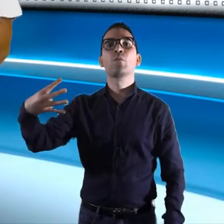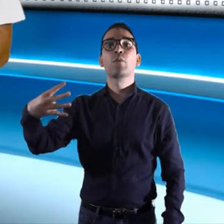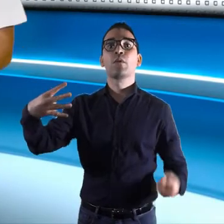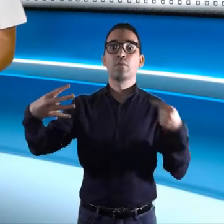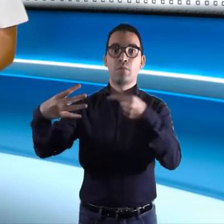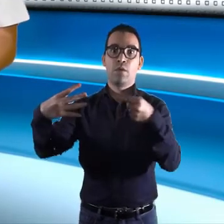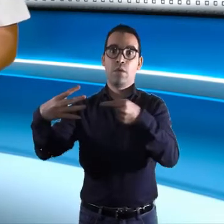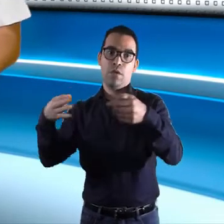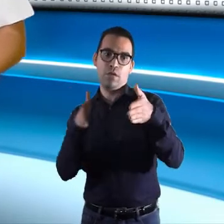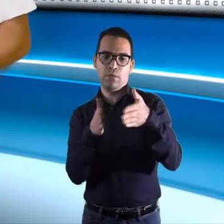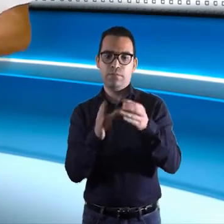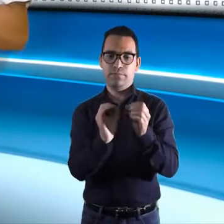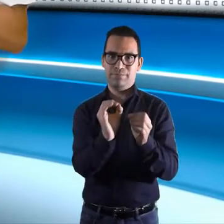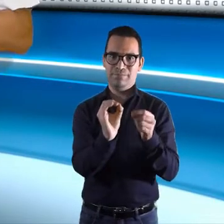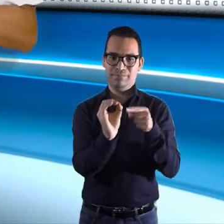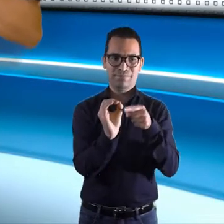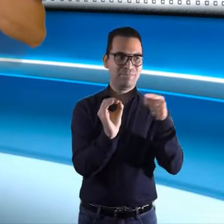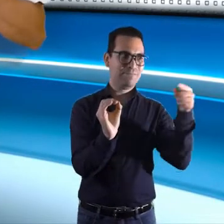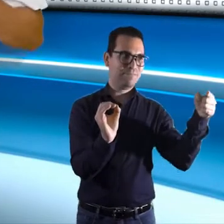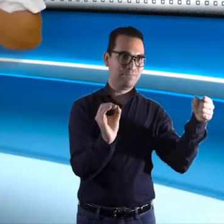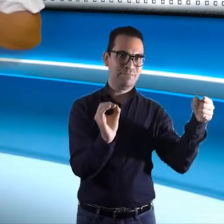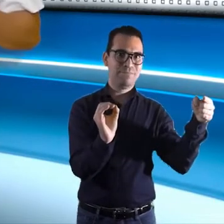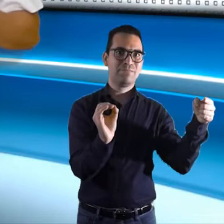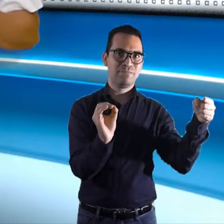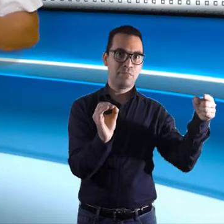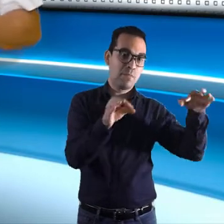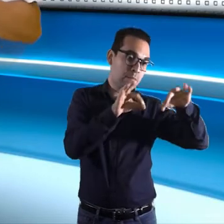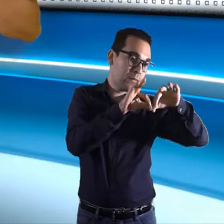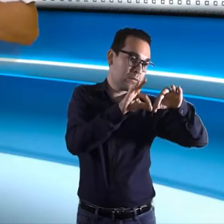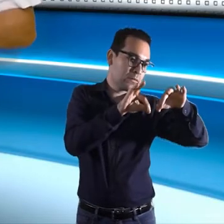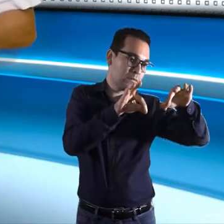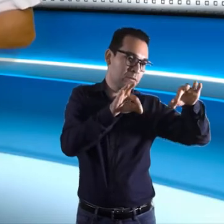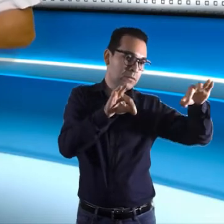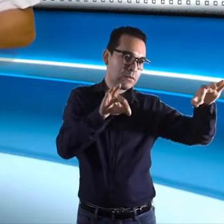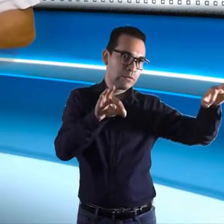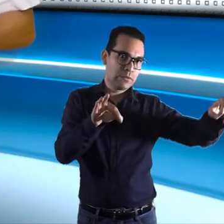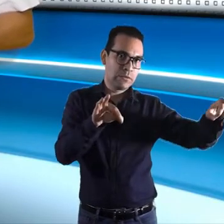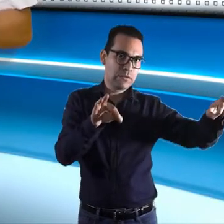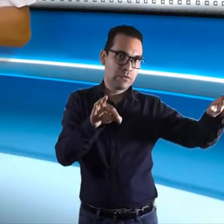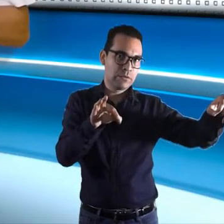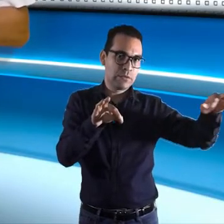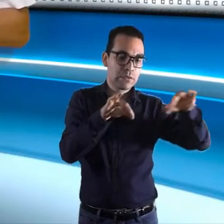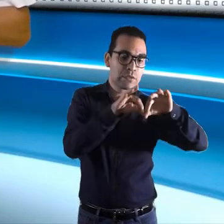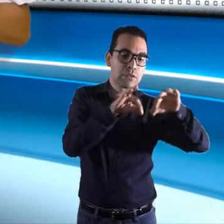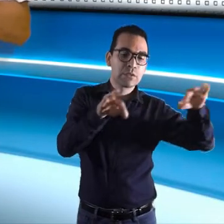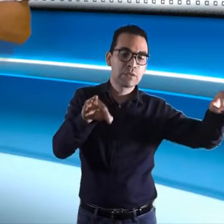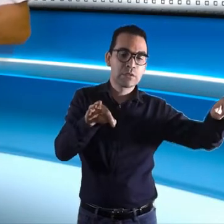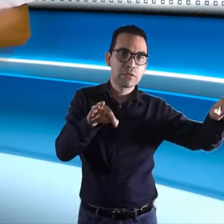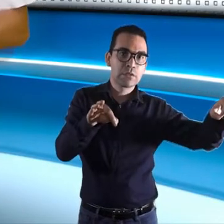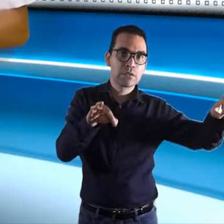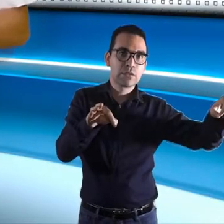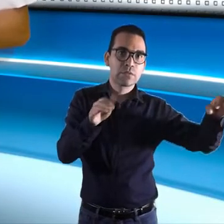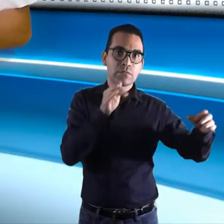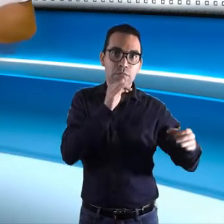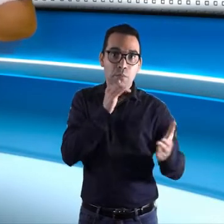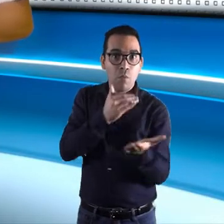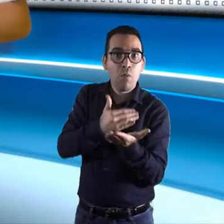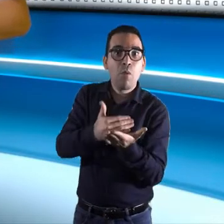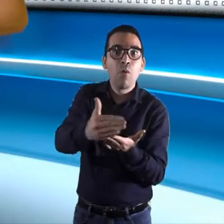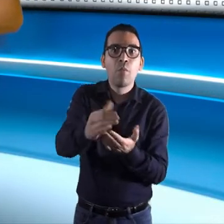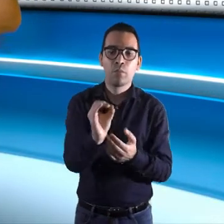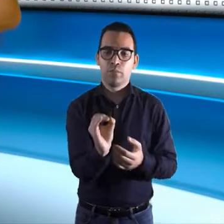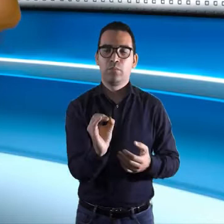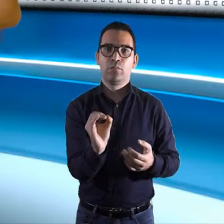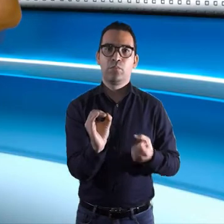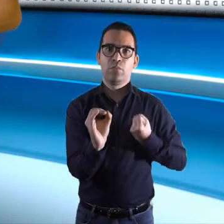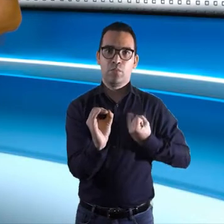então eu estou perguntando qual é a distância do ponto de origem, ou seja, o 0,